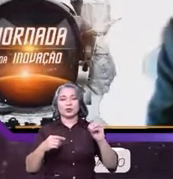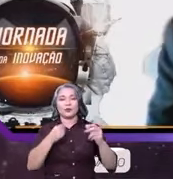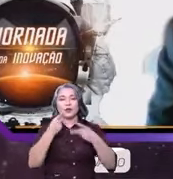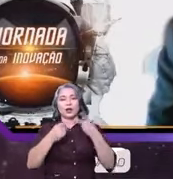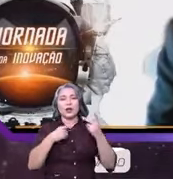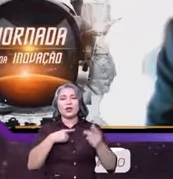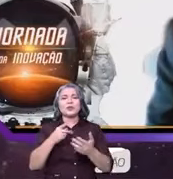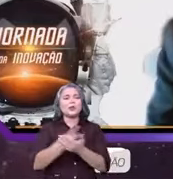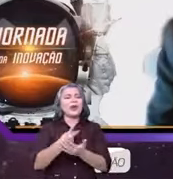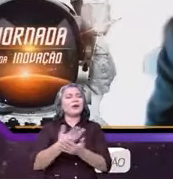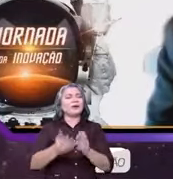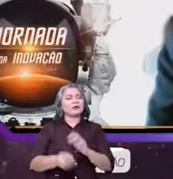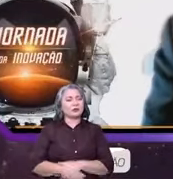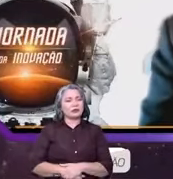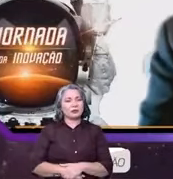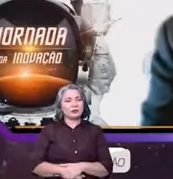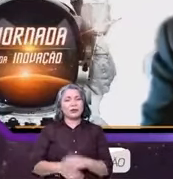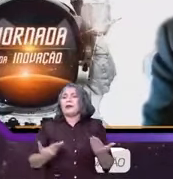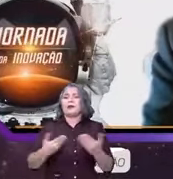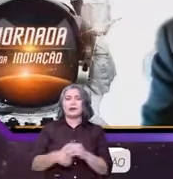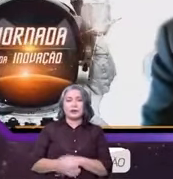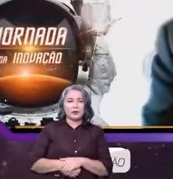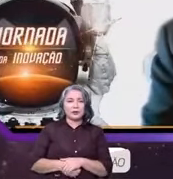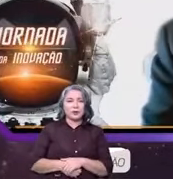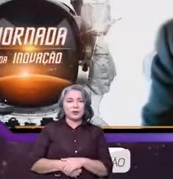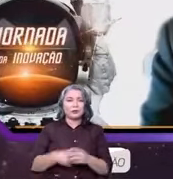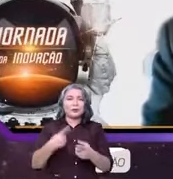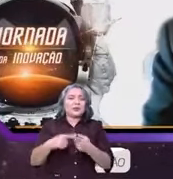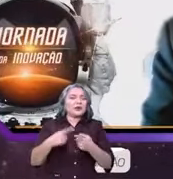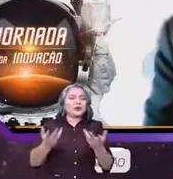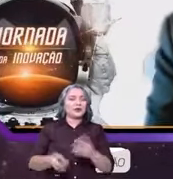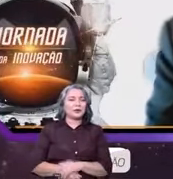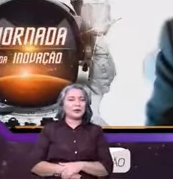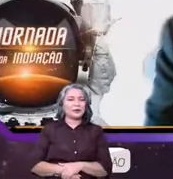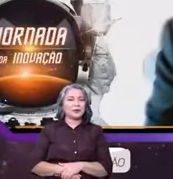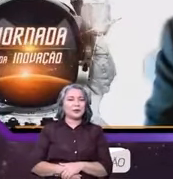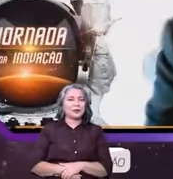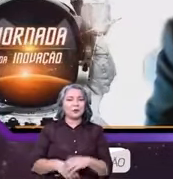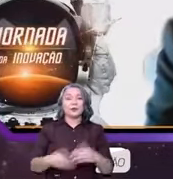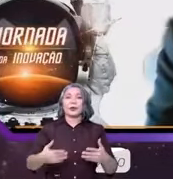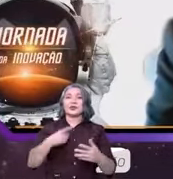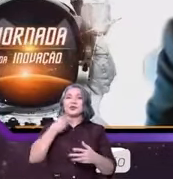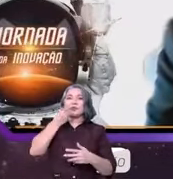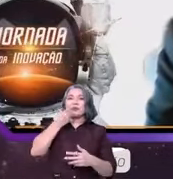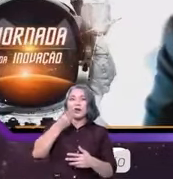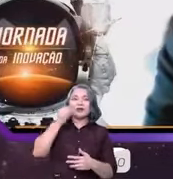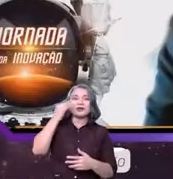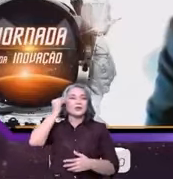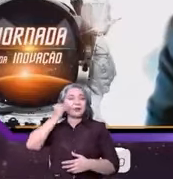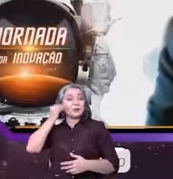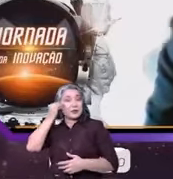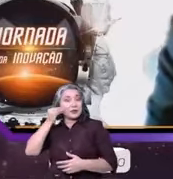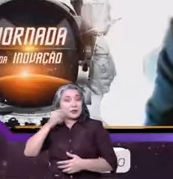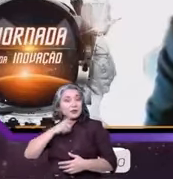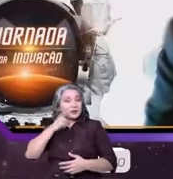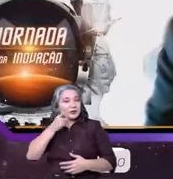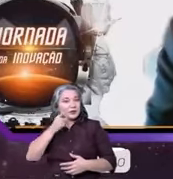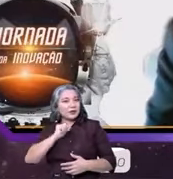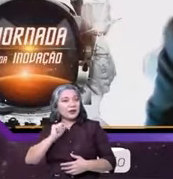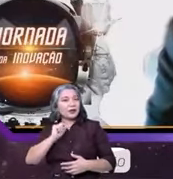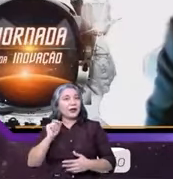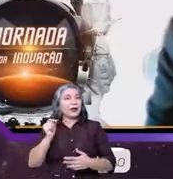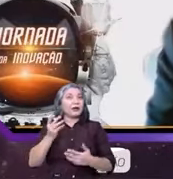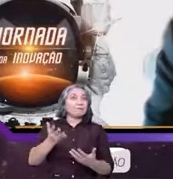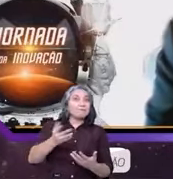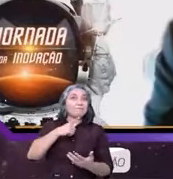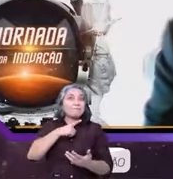das pessoas? Porque quando a gente fala de experimentação, a gente está falando que alguns